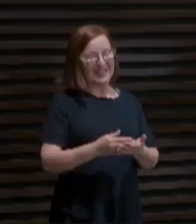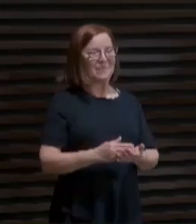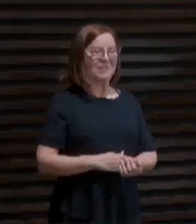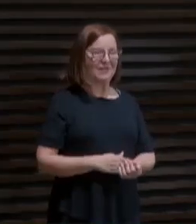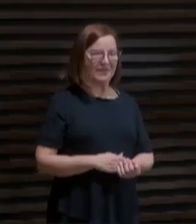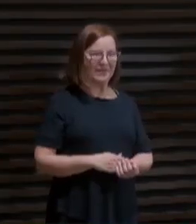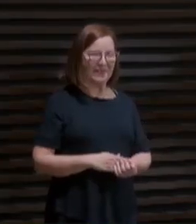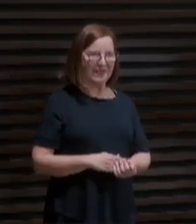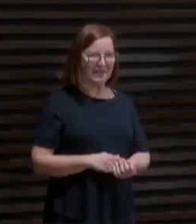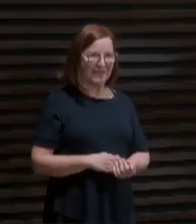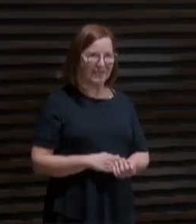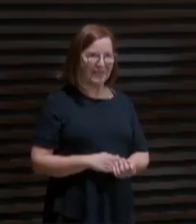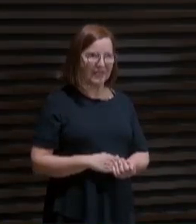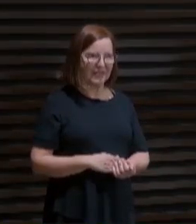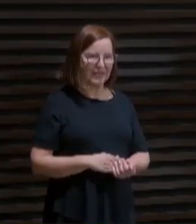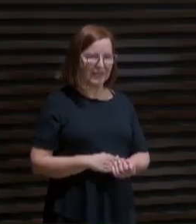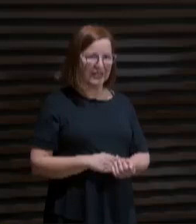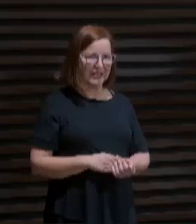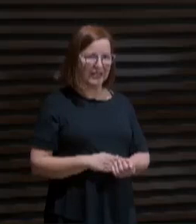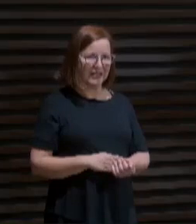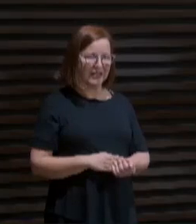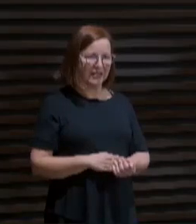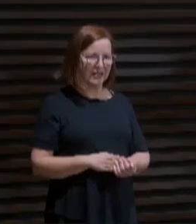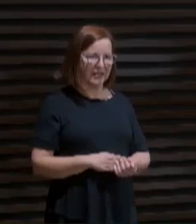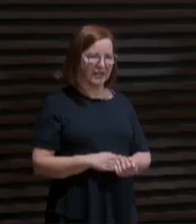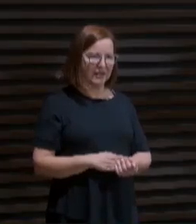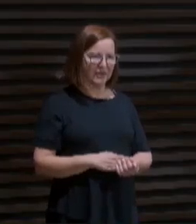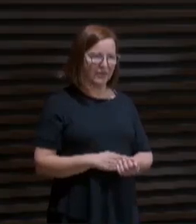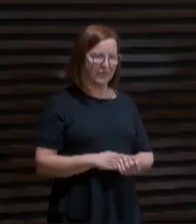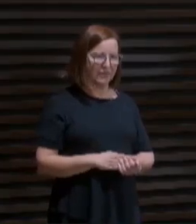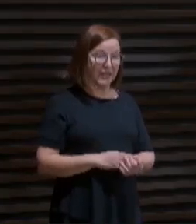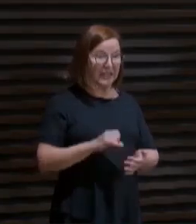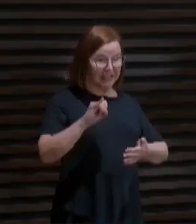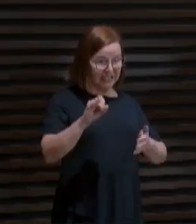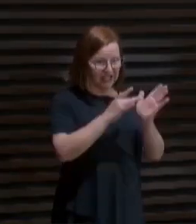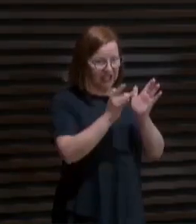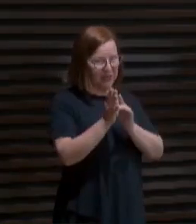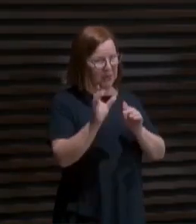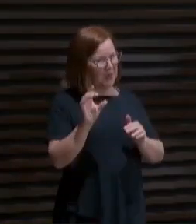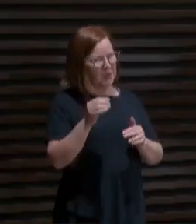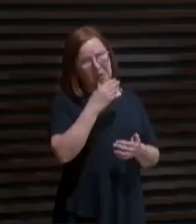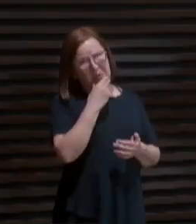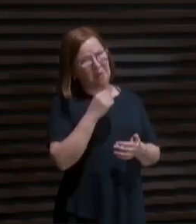É aqui, se ele fosse apenas um homem ou um anjo,